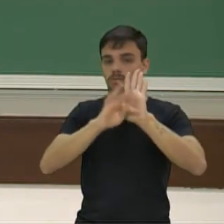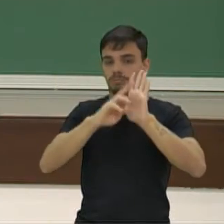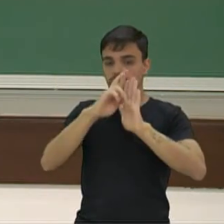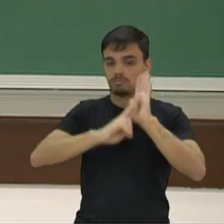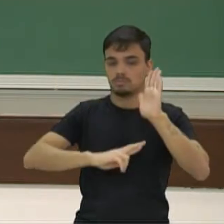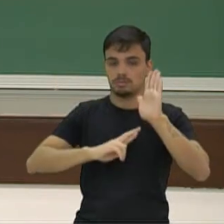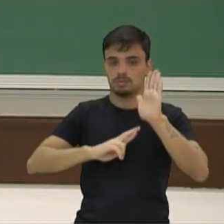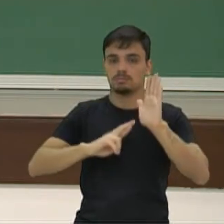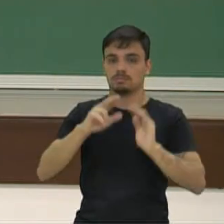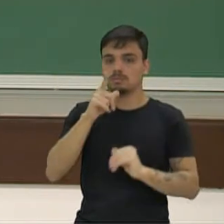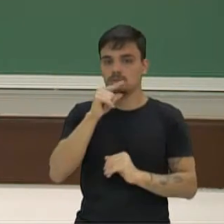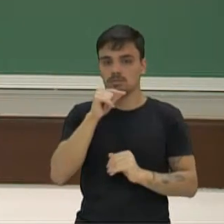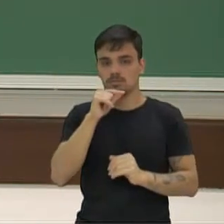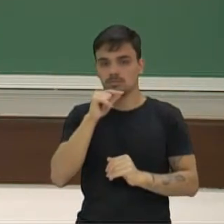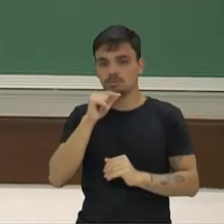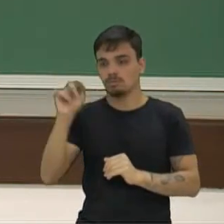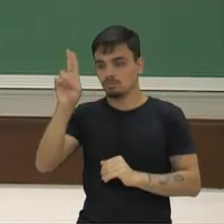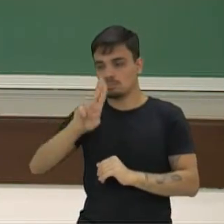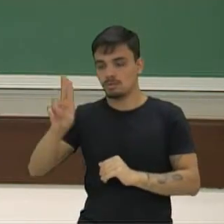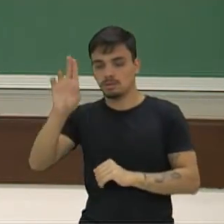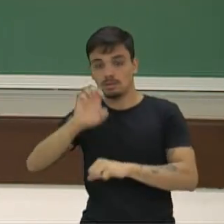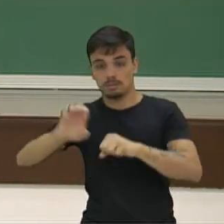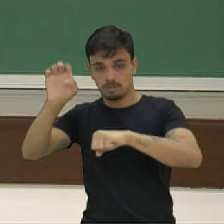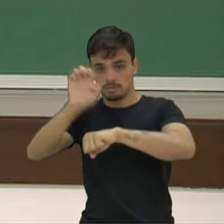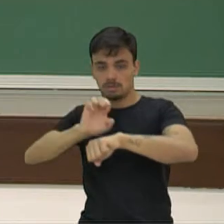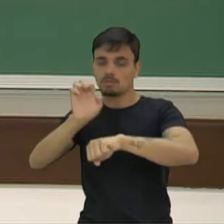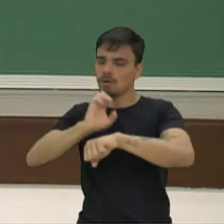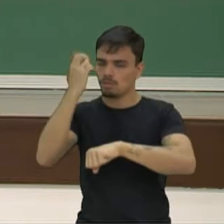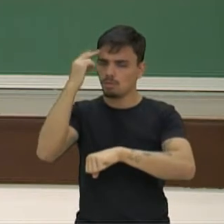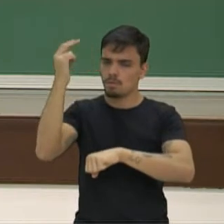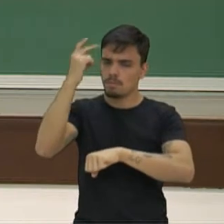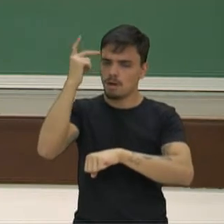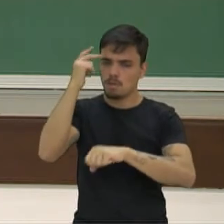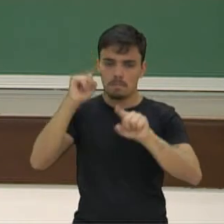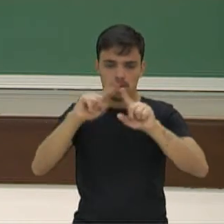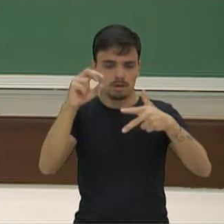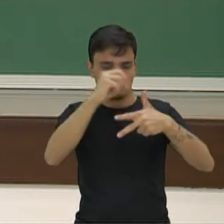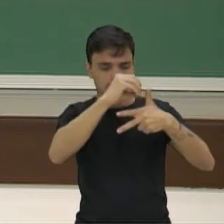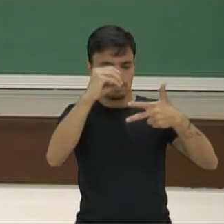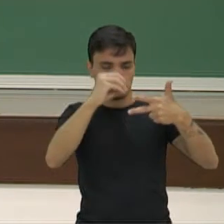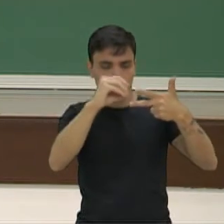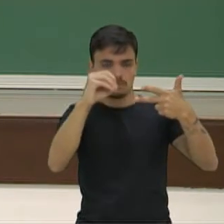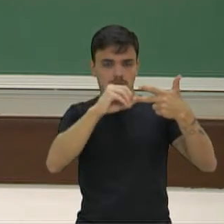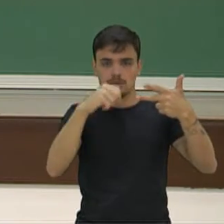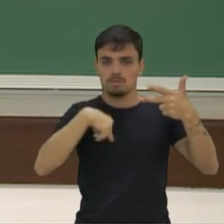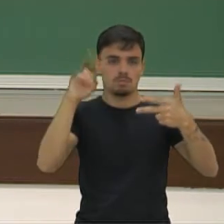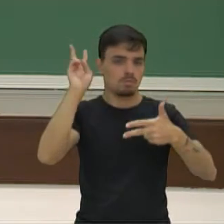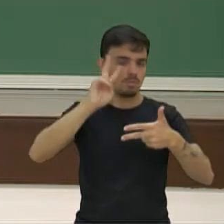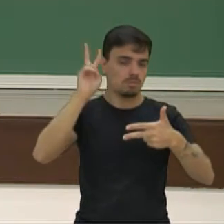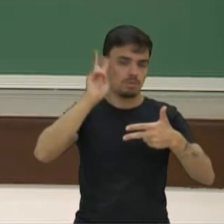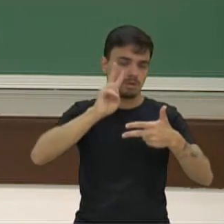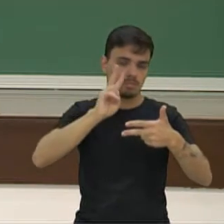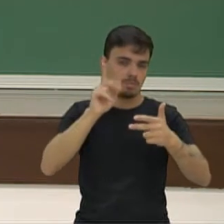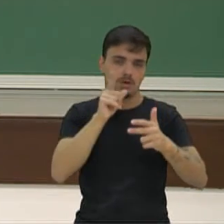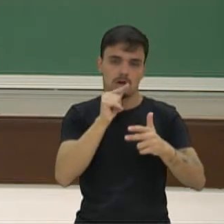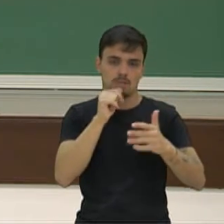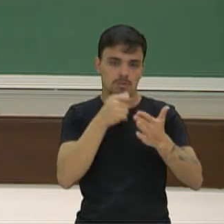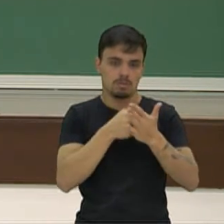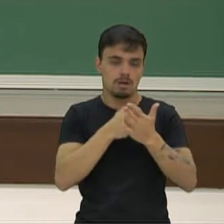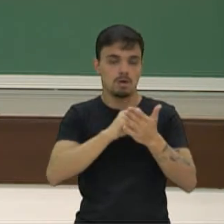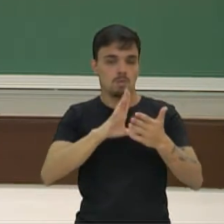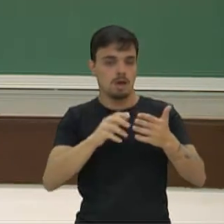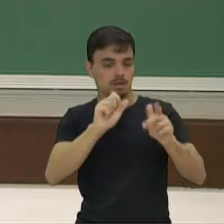e estaduais cobram muito, é comum cobrar também, mas no Enem eu não lembro de... Ou ela cai em geografia, ou ela cai em